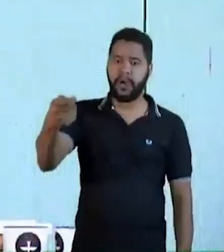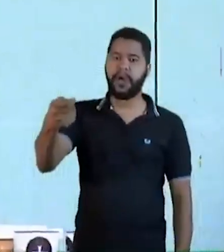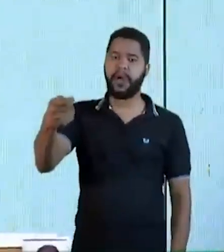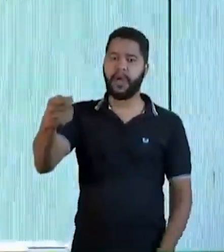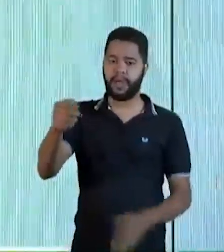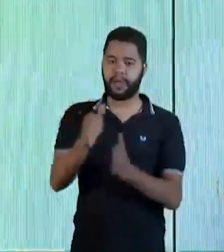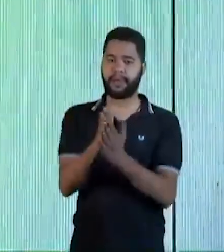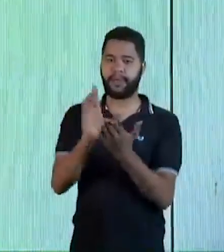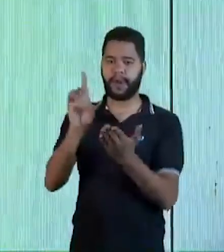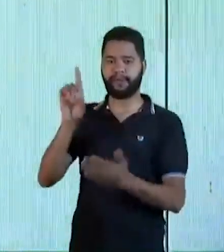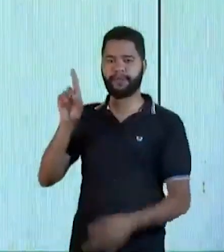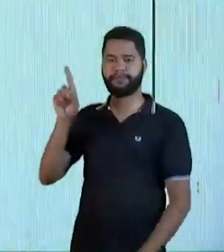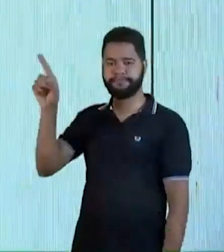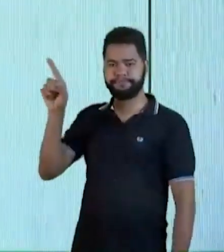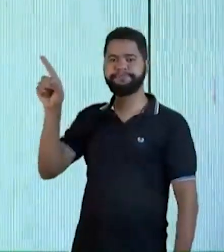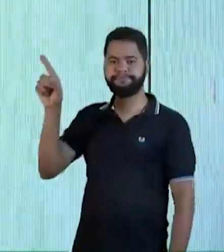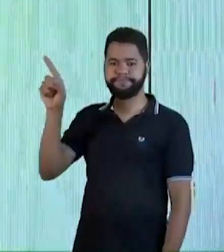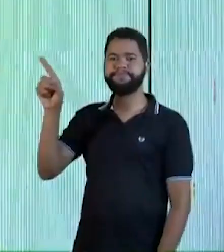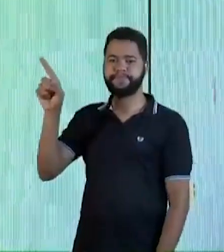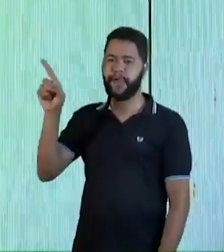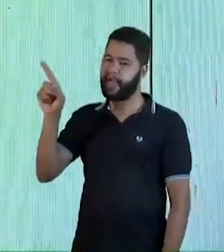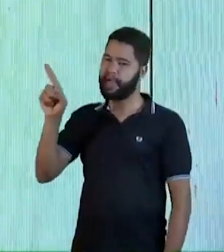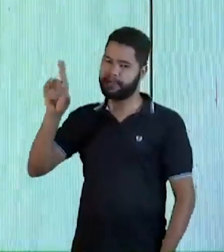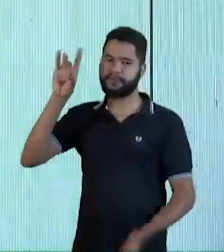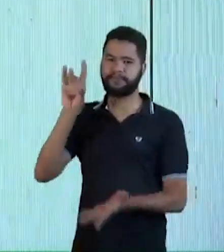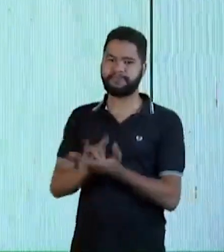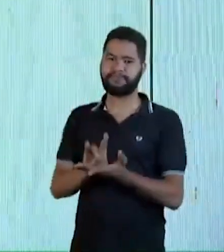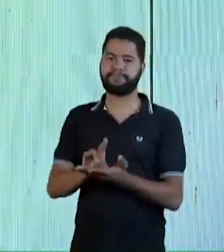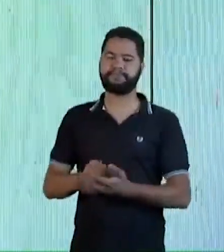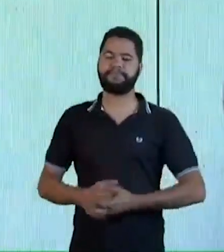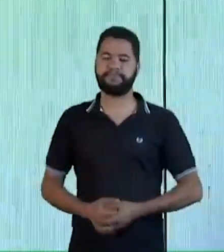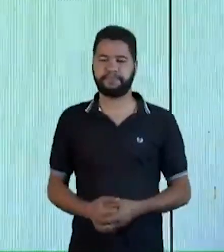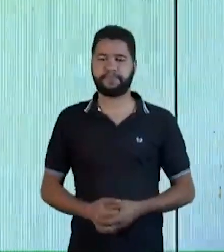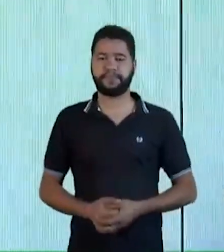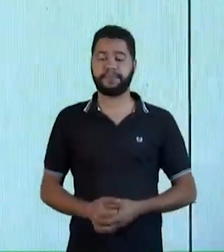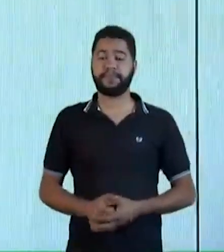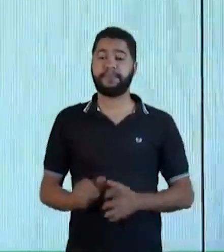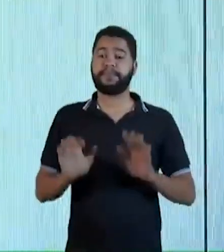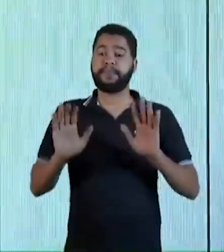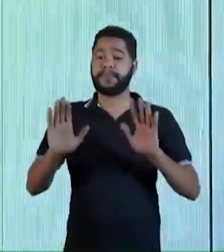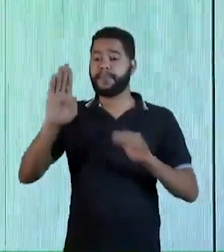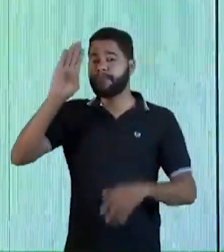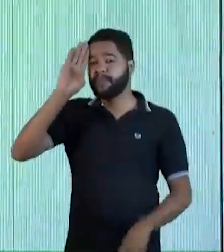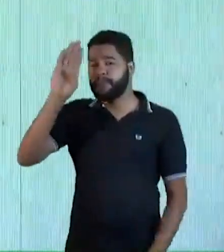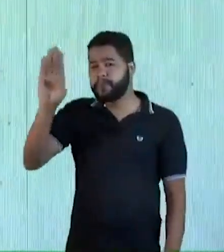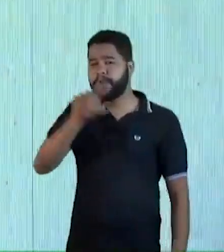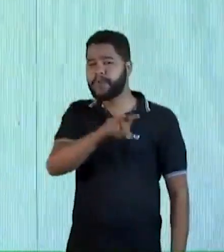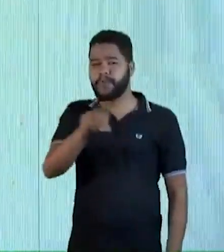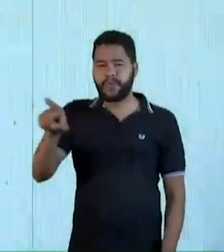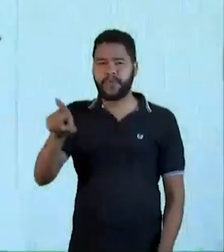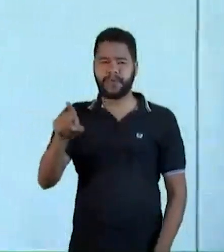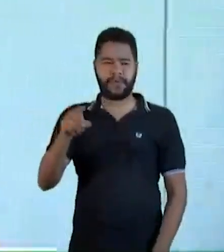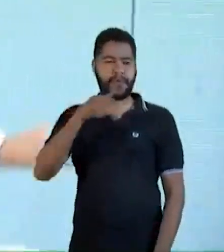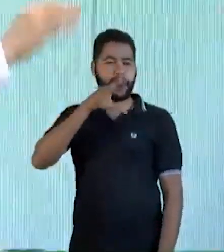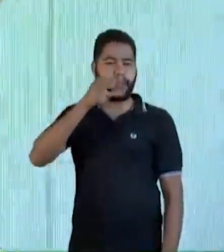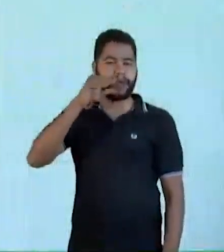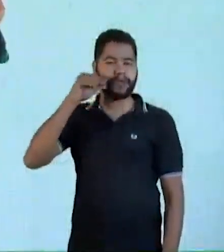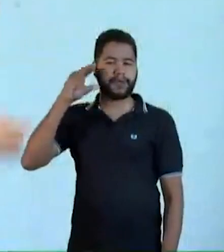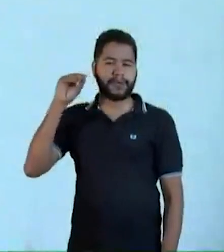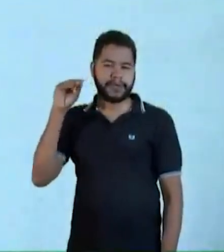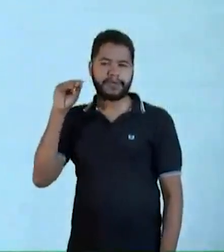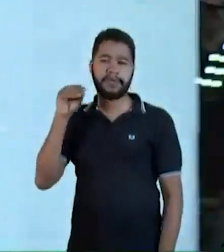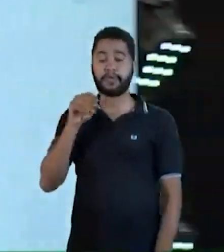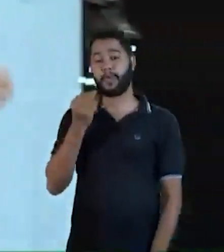é o que está nesse livro e é o que está escrito aqui que vale é só que Principalmente quando você adolescente